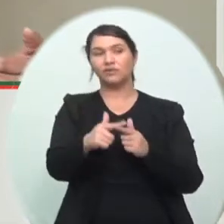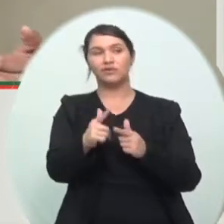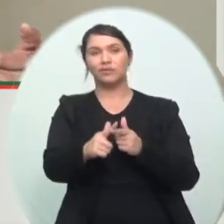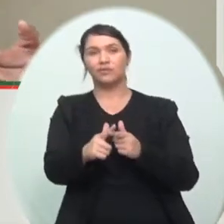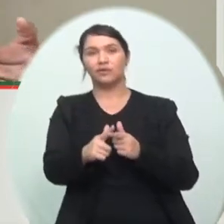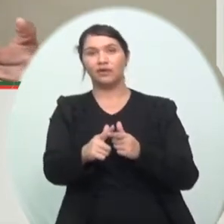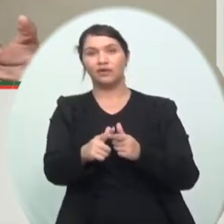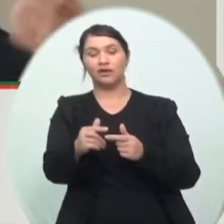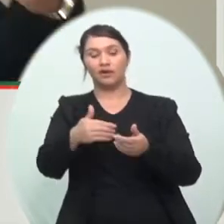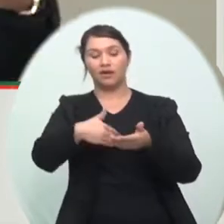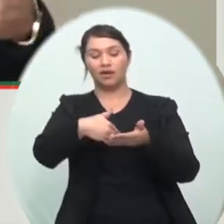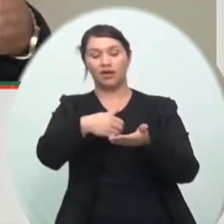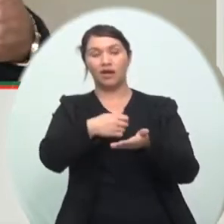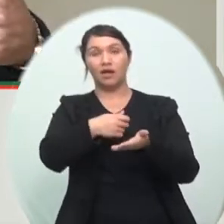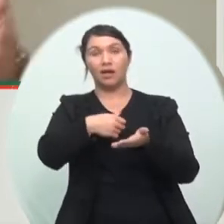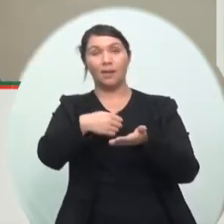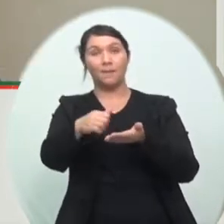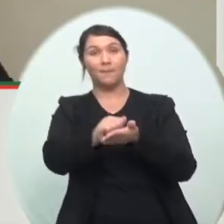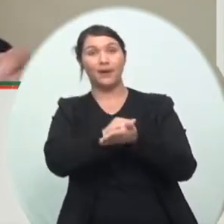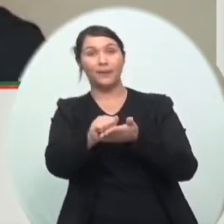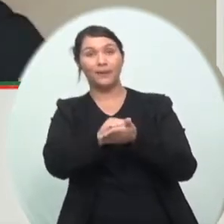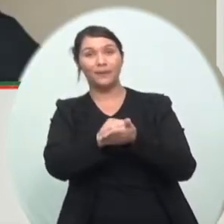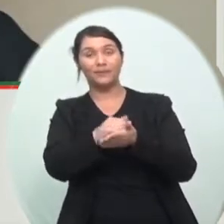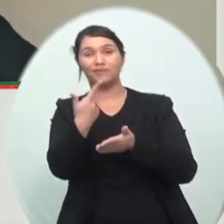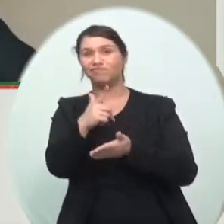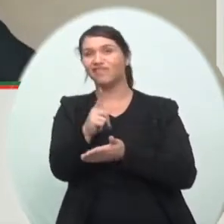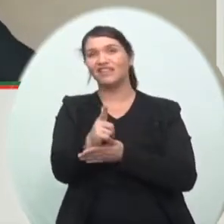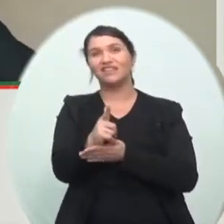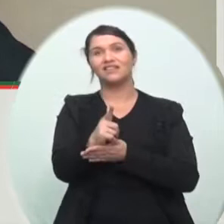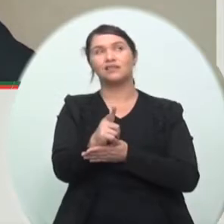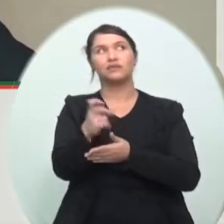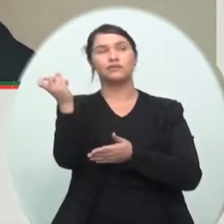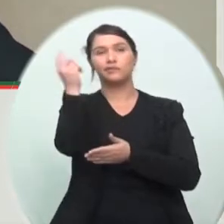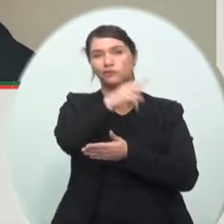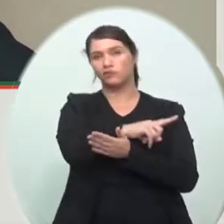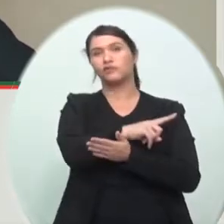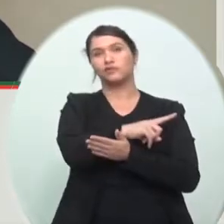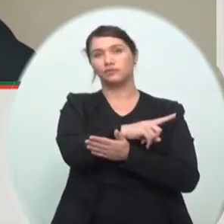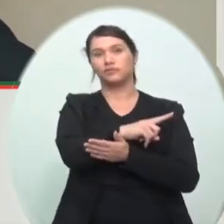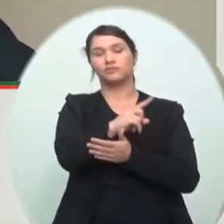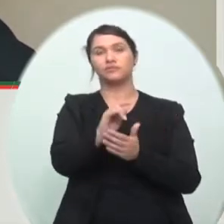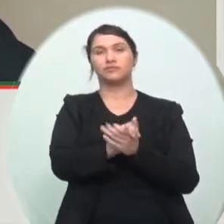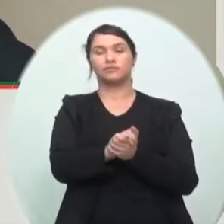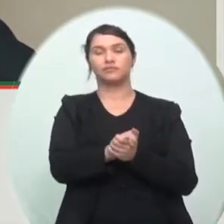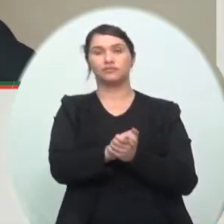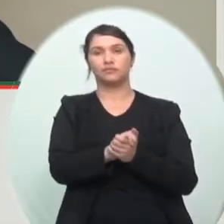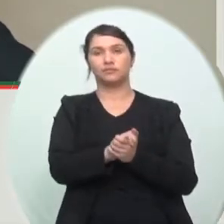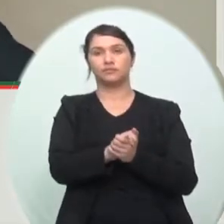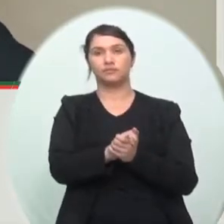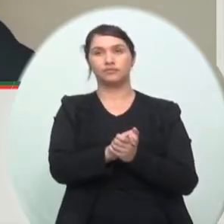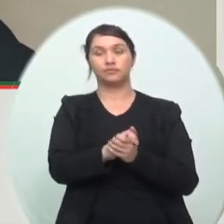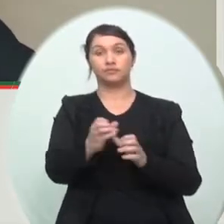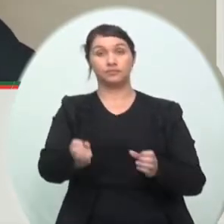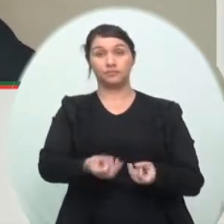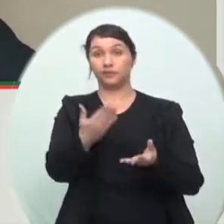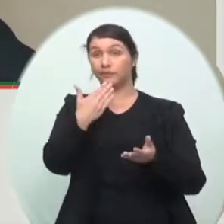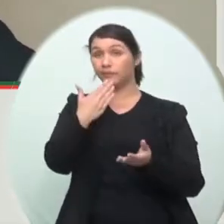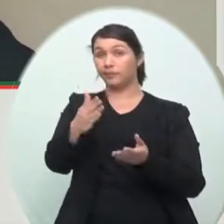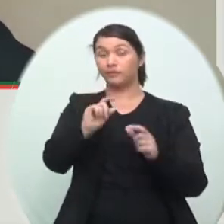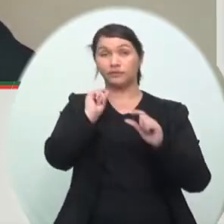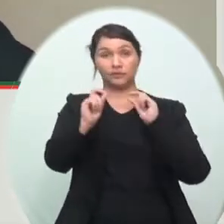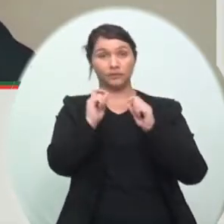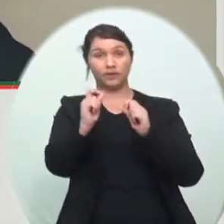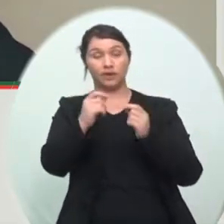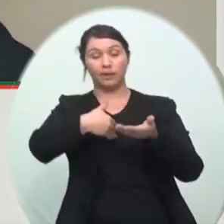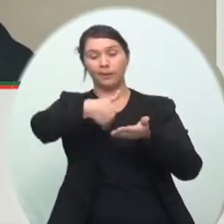para dentro a esquerda e a direita, então está ocasionando um transtorno muito grande naquele local ali. O que a gente está pedindo é a pintura e